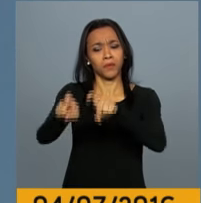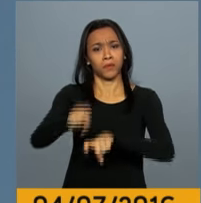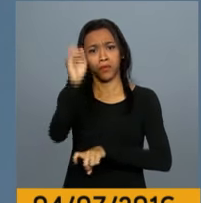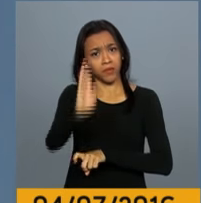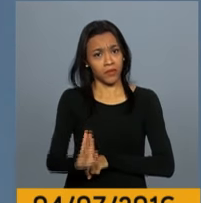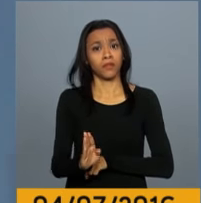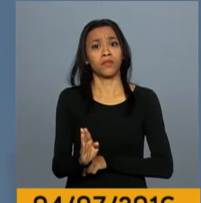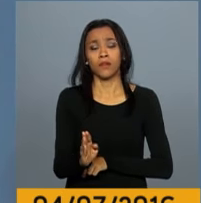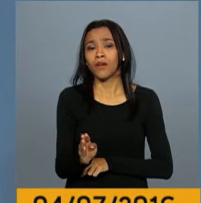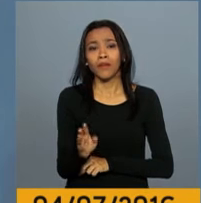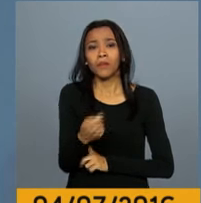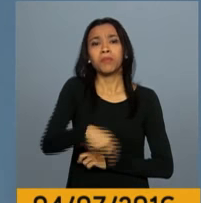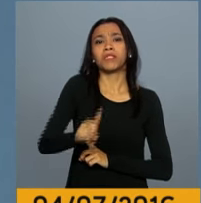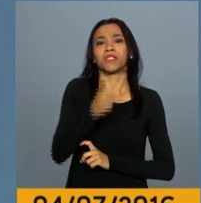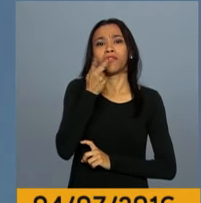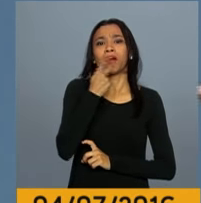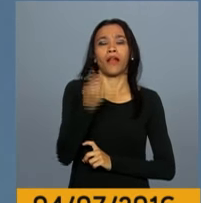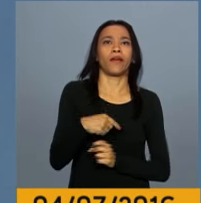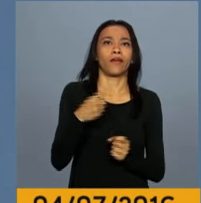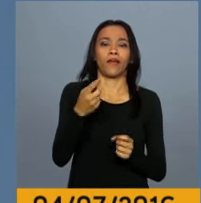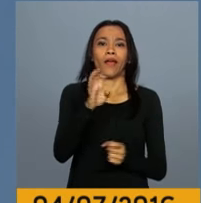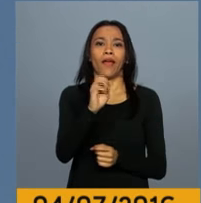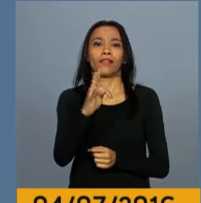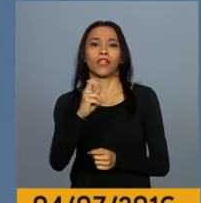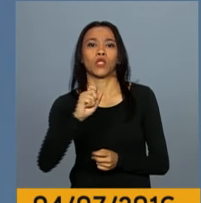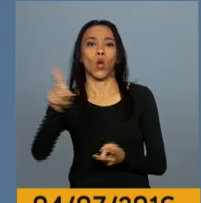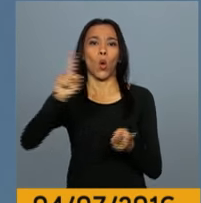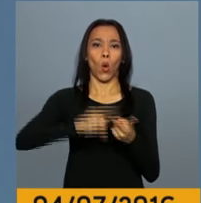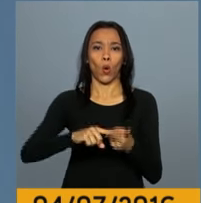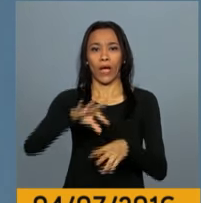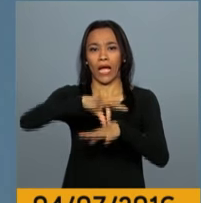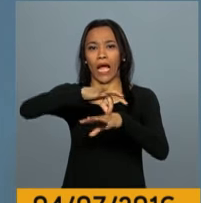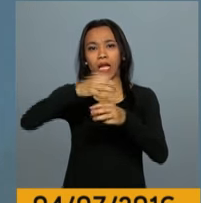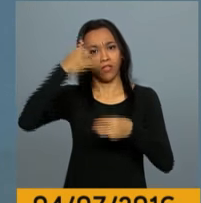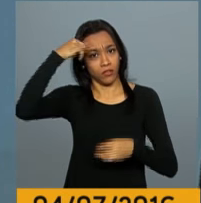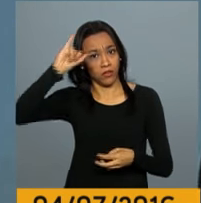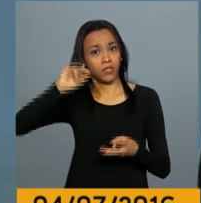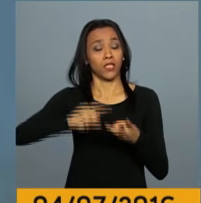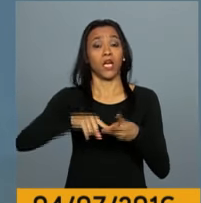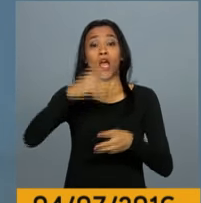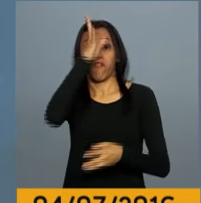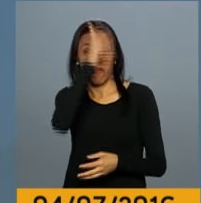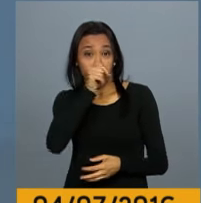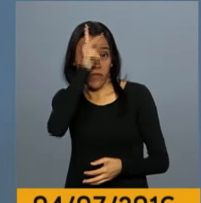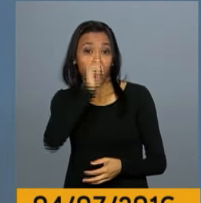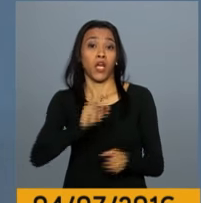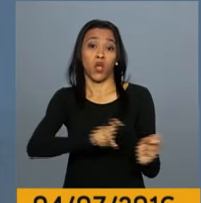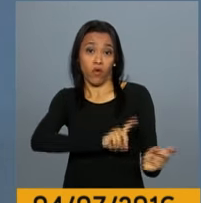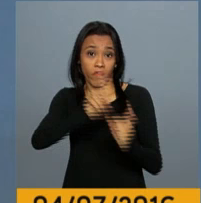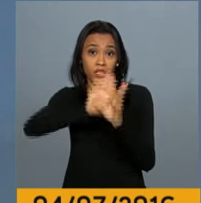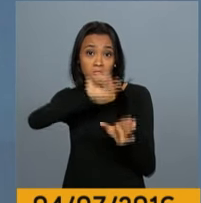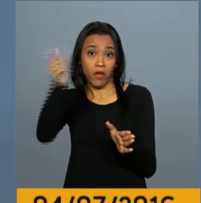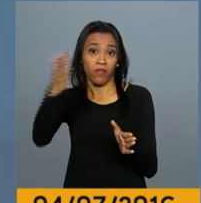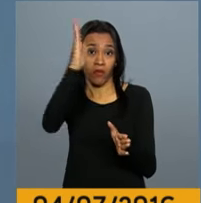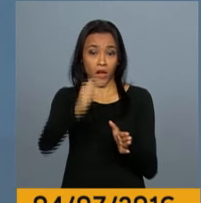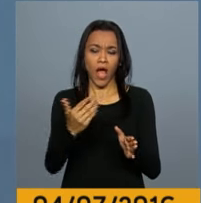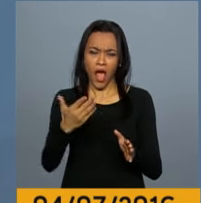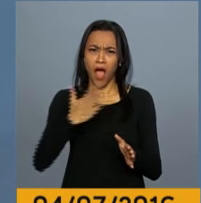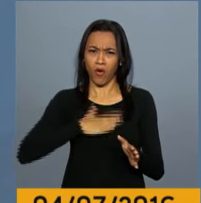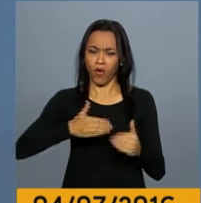preciso dizer que nós exportamos etanol, carne bovina, frango. Agora, logo depois de agosto, eu